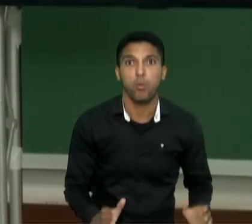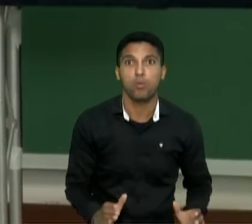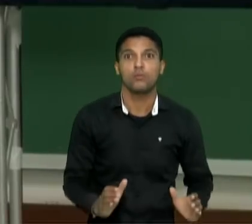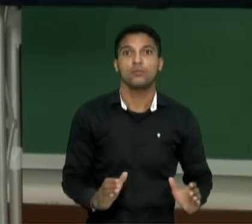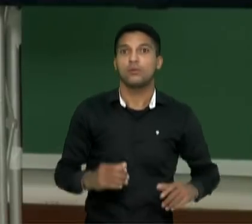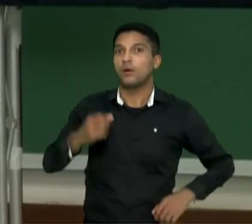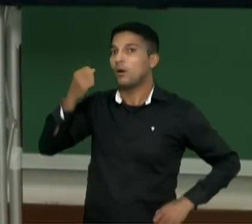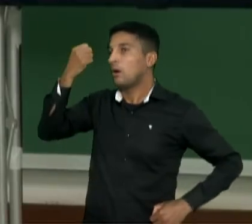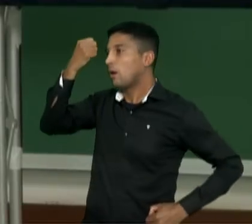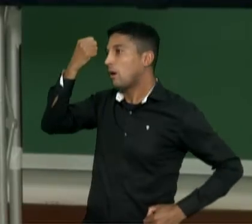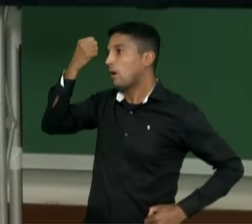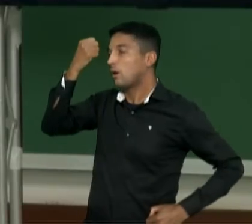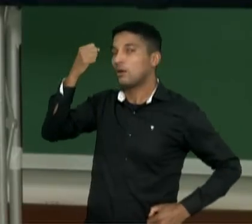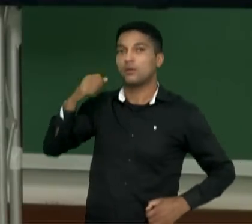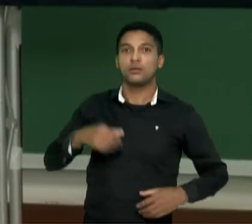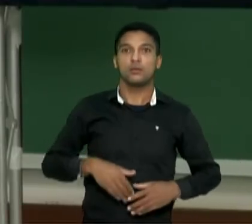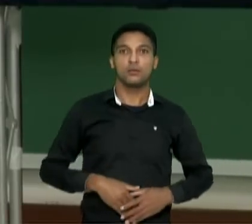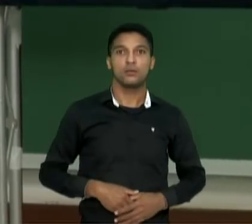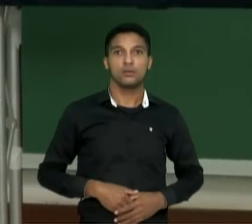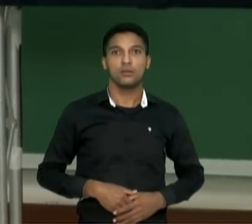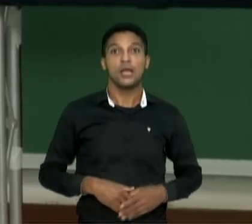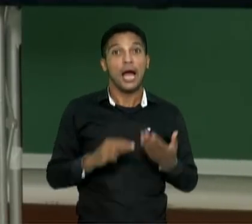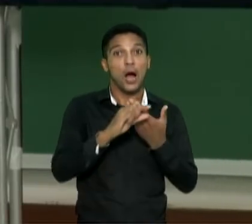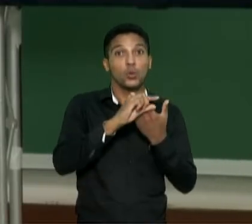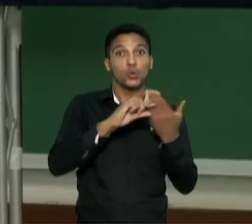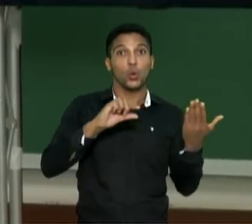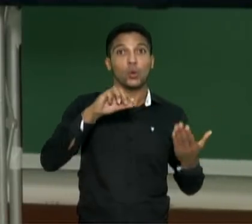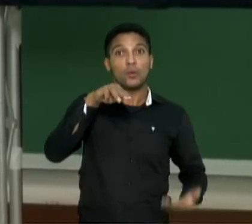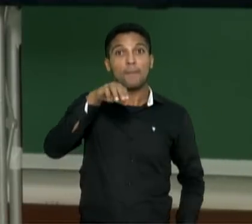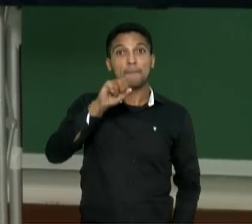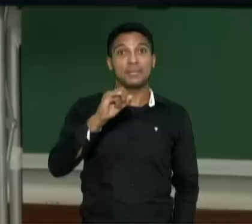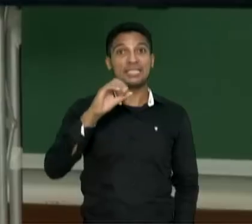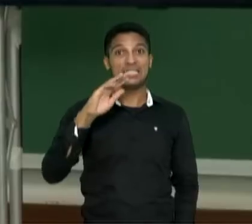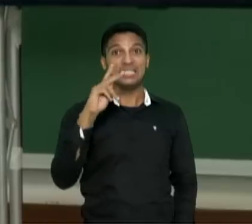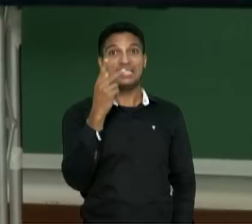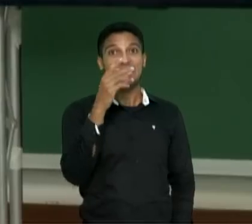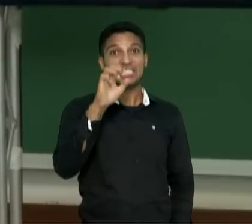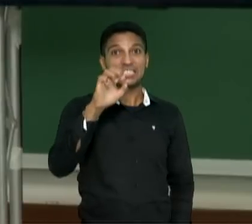e a escultura do Michelangelo representando Davi.